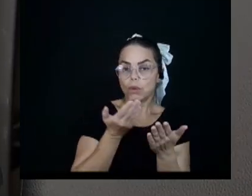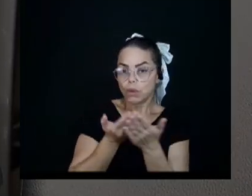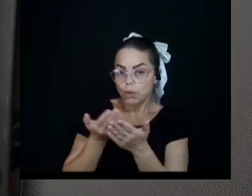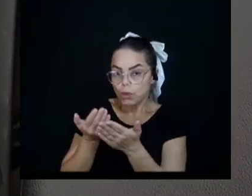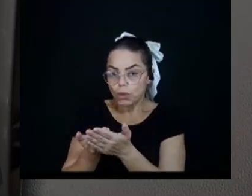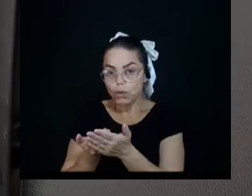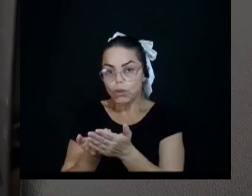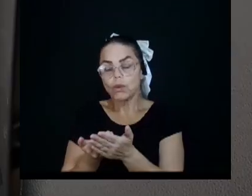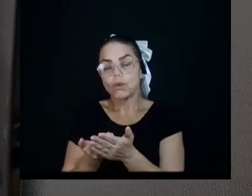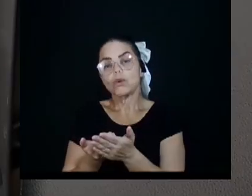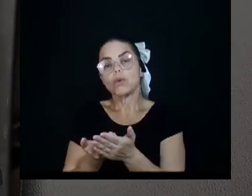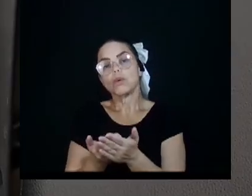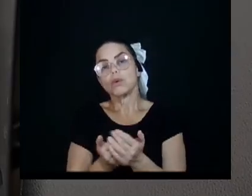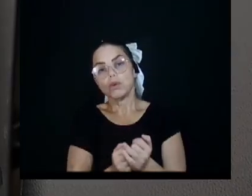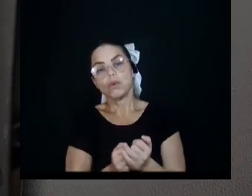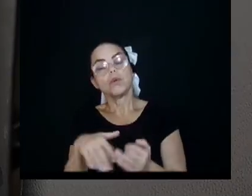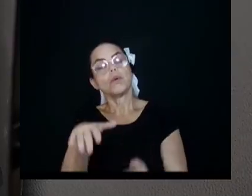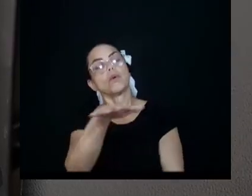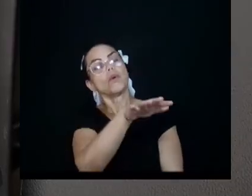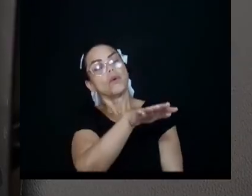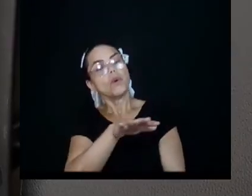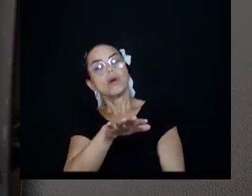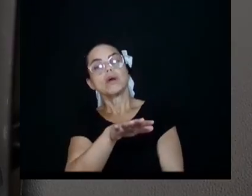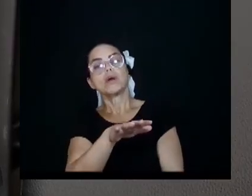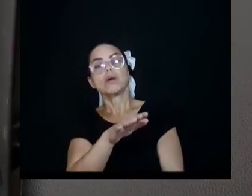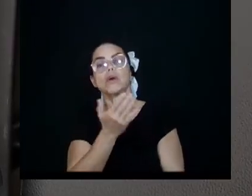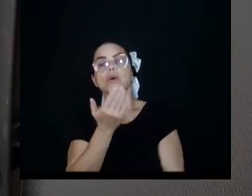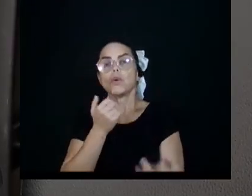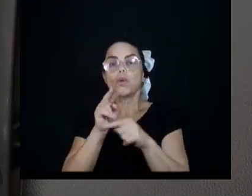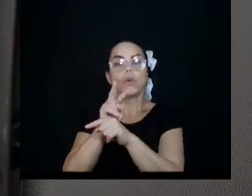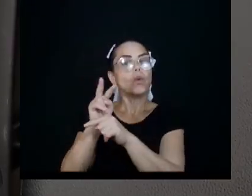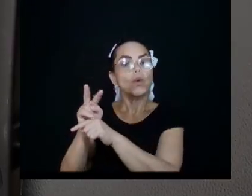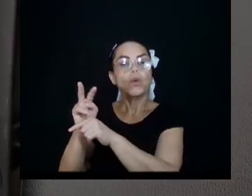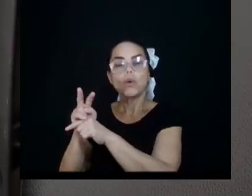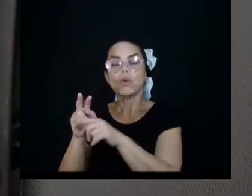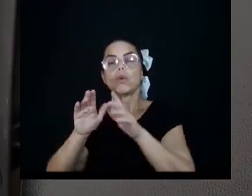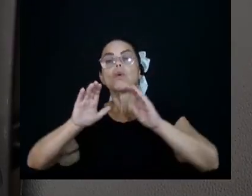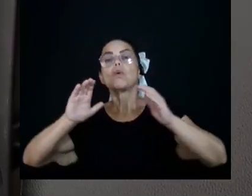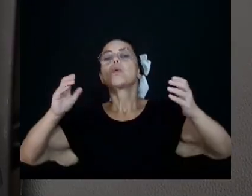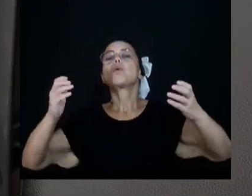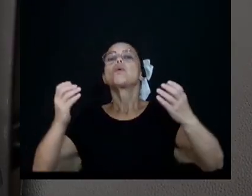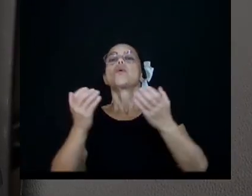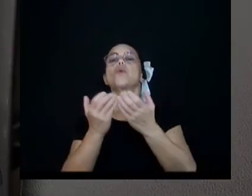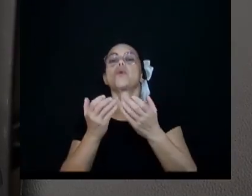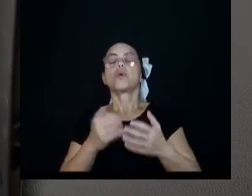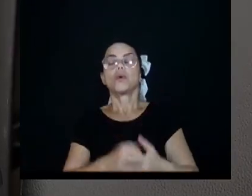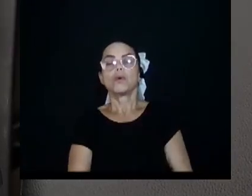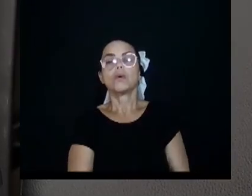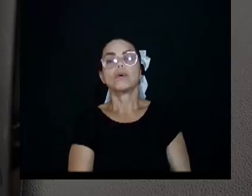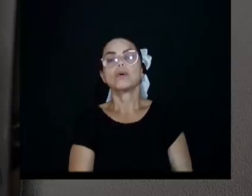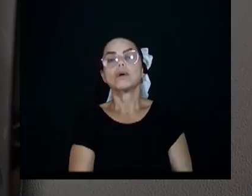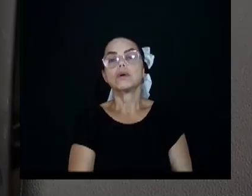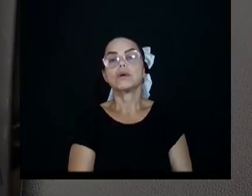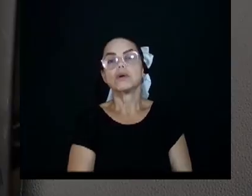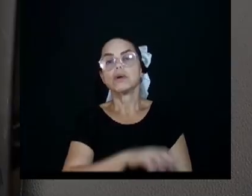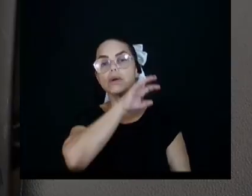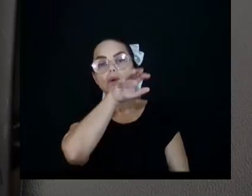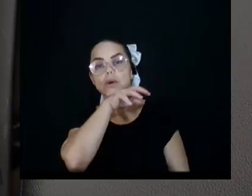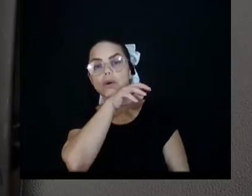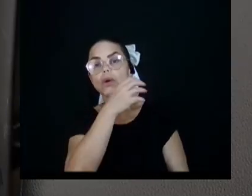determinado território, tal, e ele vai sendo cuidado por uma coletividade. Esse animal, o cão, pode ser o